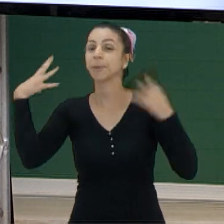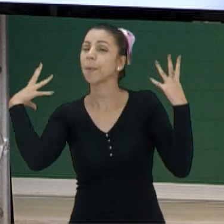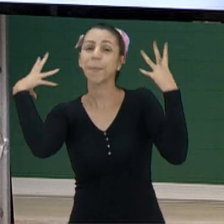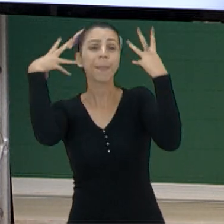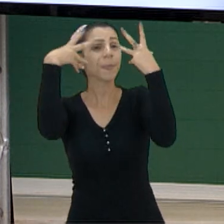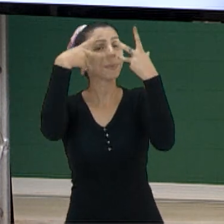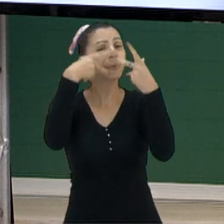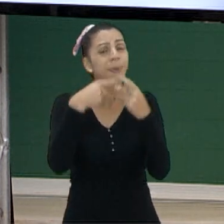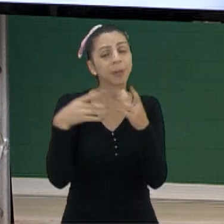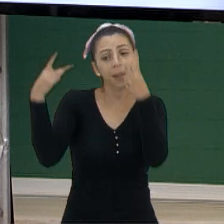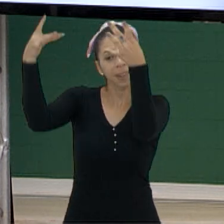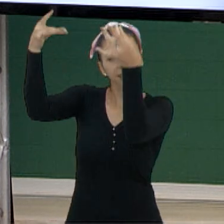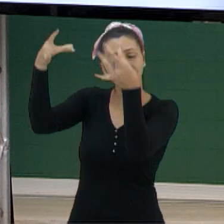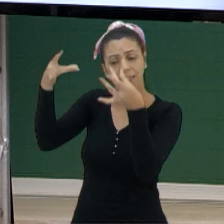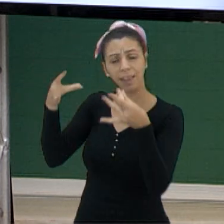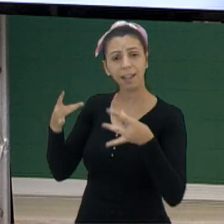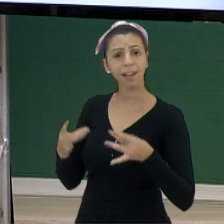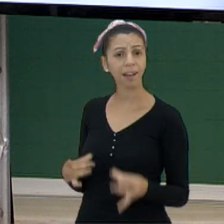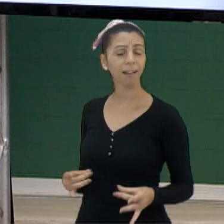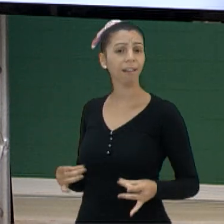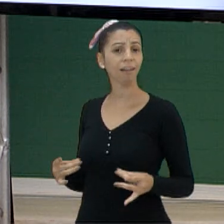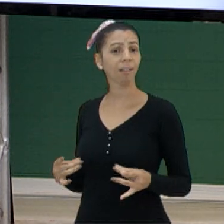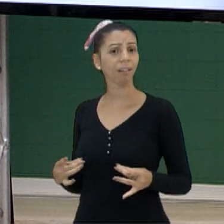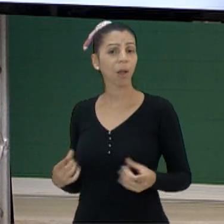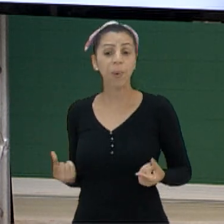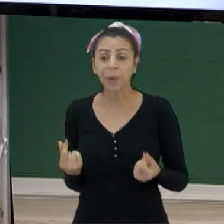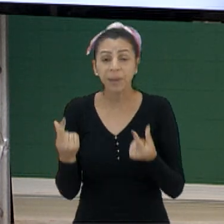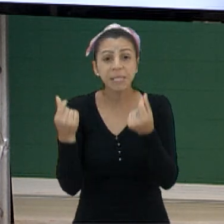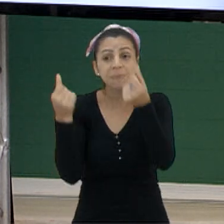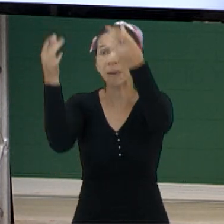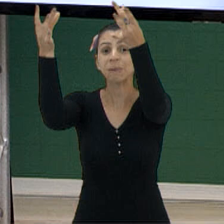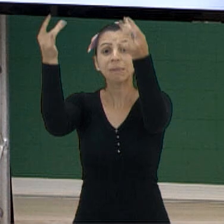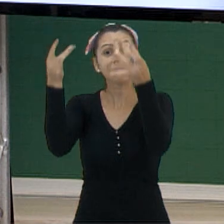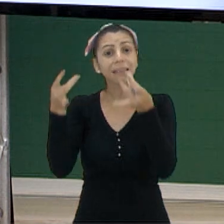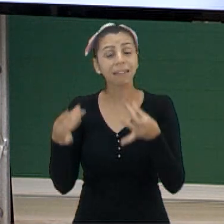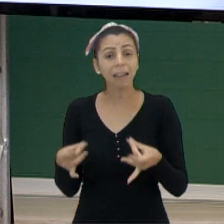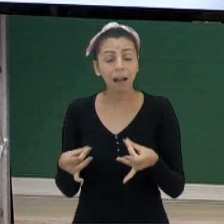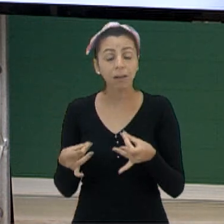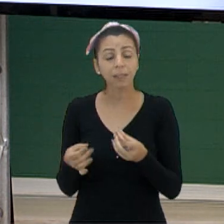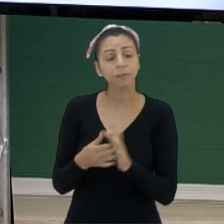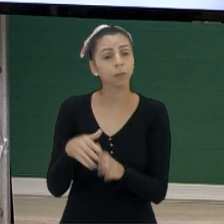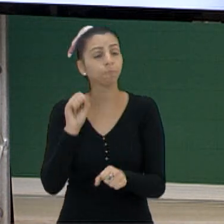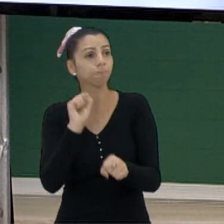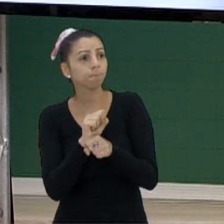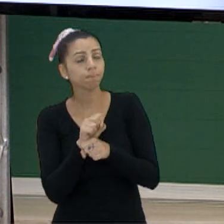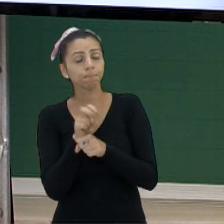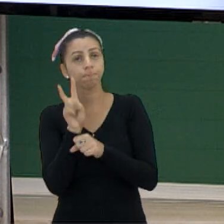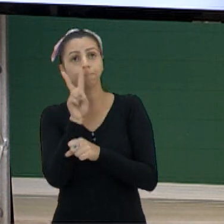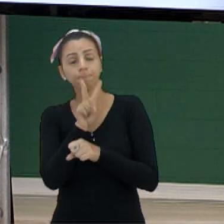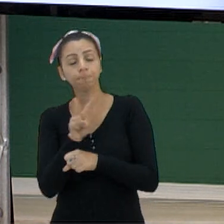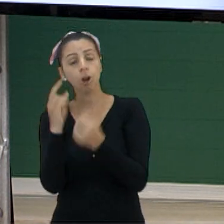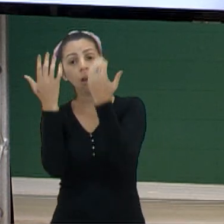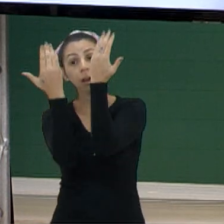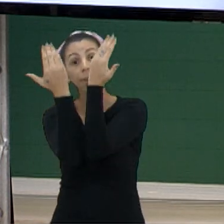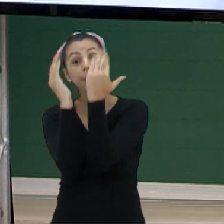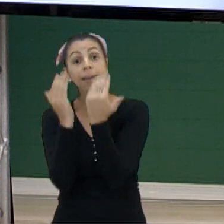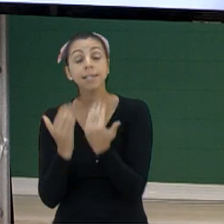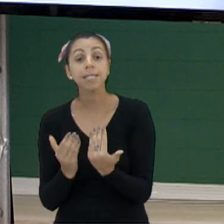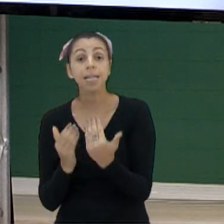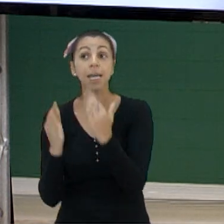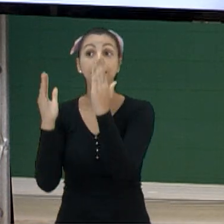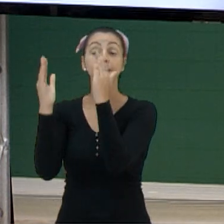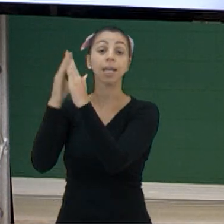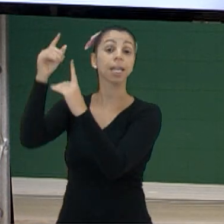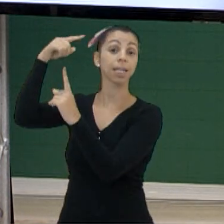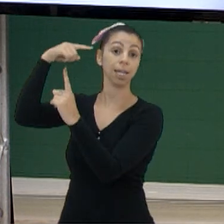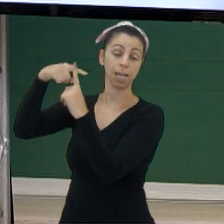belíssimas, tinha que ser cheio de detalhes. O enriquecimento de detalhe é que fazia você ficar mais tempo nos lugares, principalmente nas igrejas, porque a ideia do Barroco é